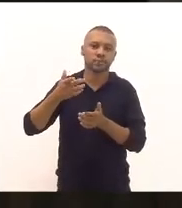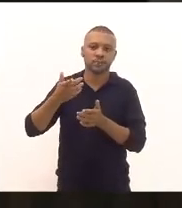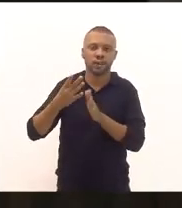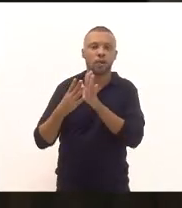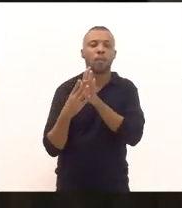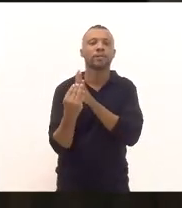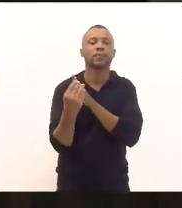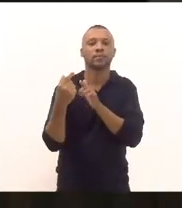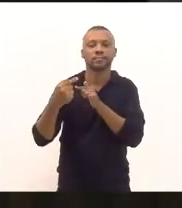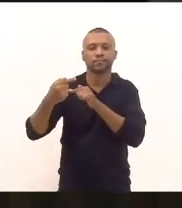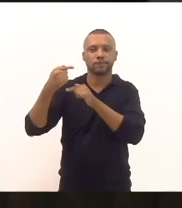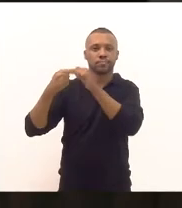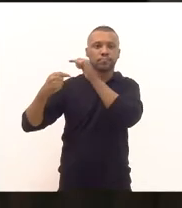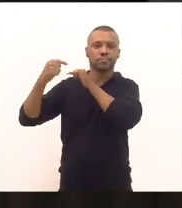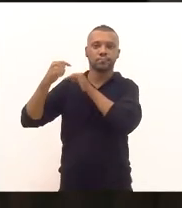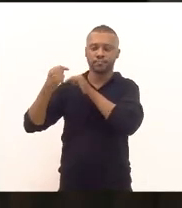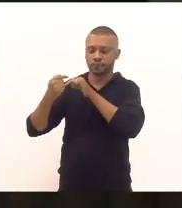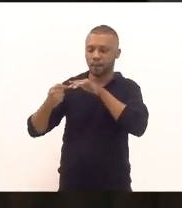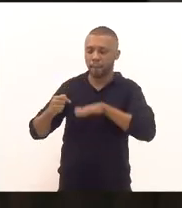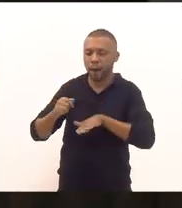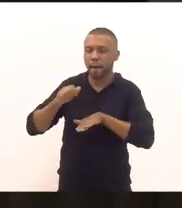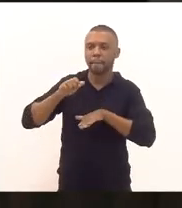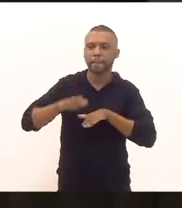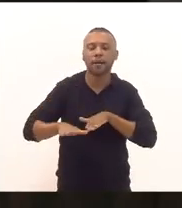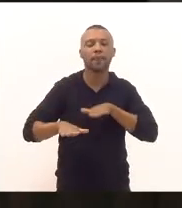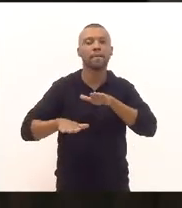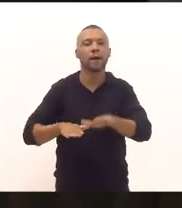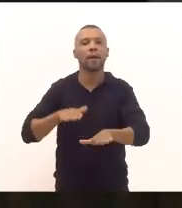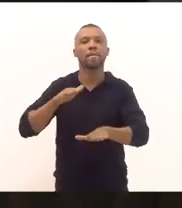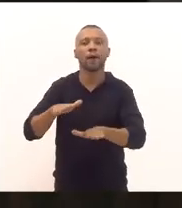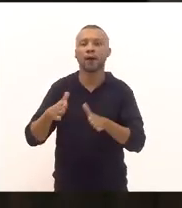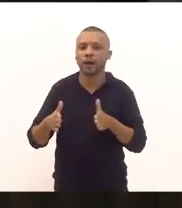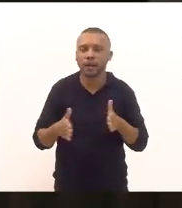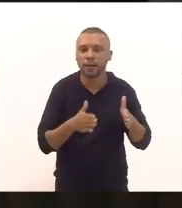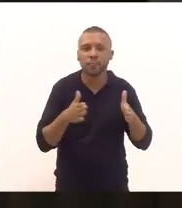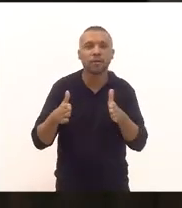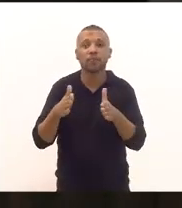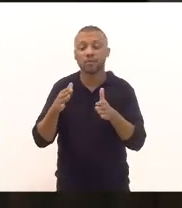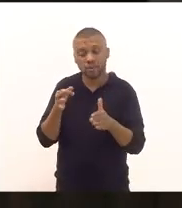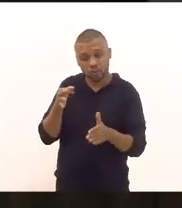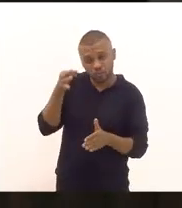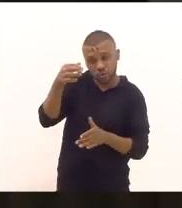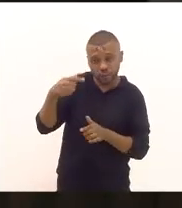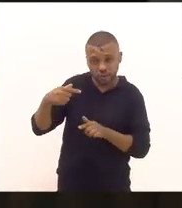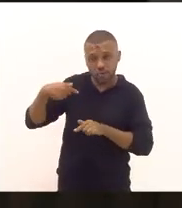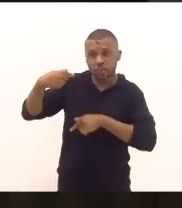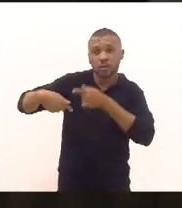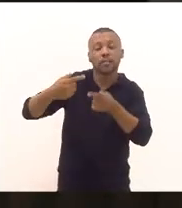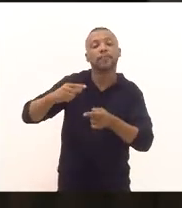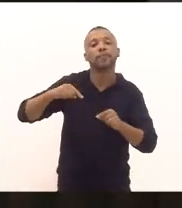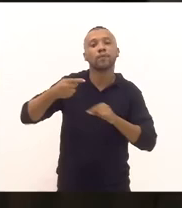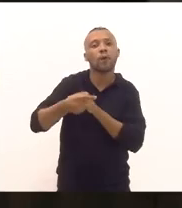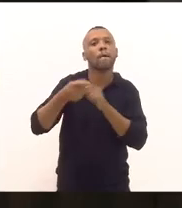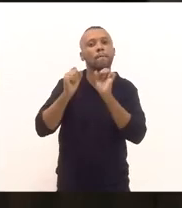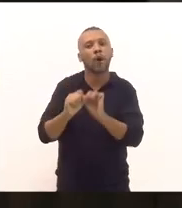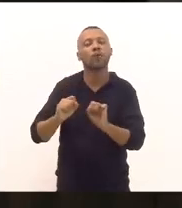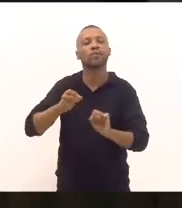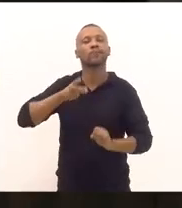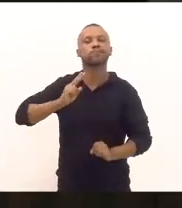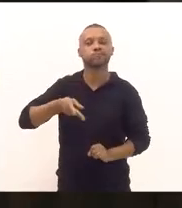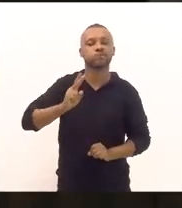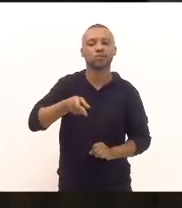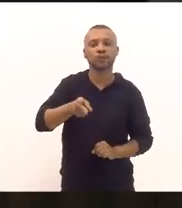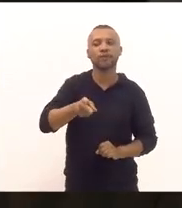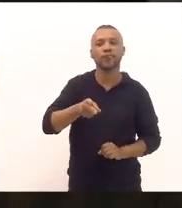e segue trilhando caminhos para que aqueles que virão depois dele possam seguir